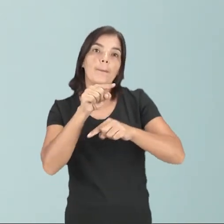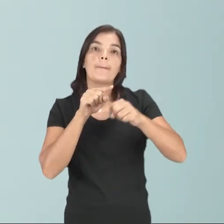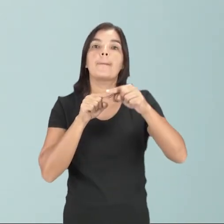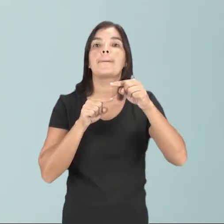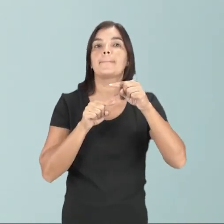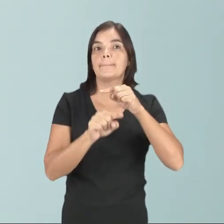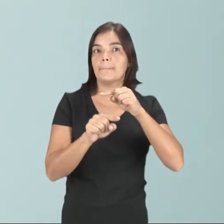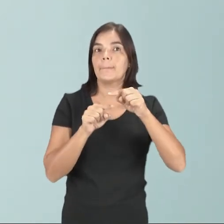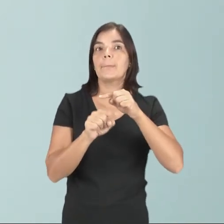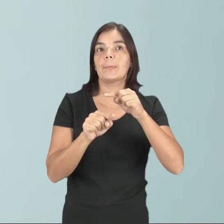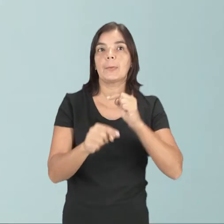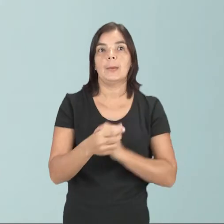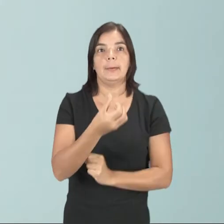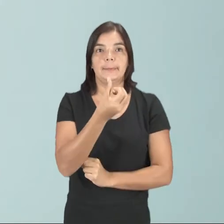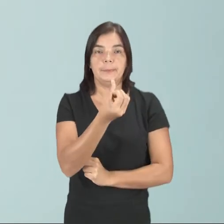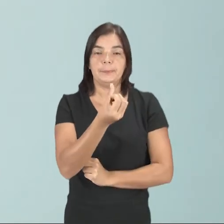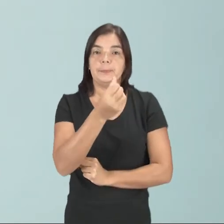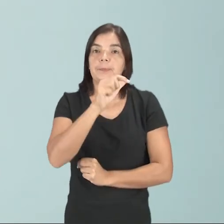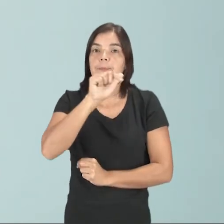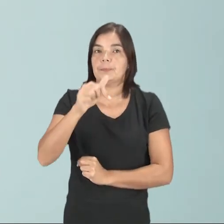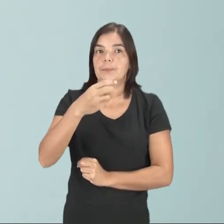parte de baixo, nós vamos ter